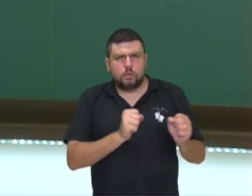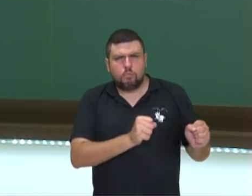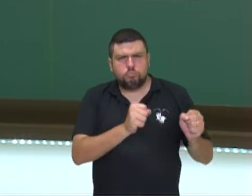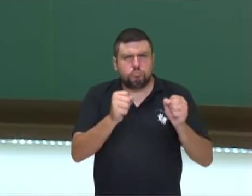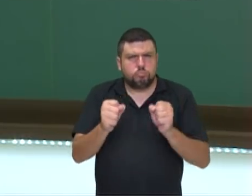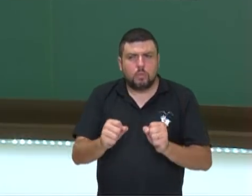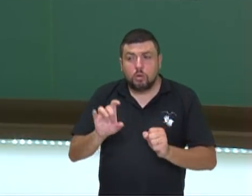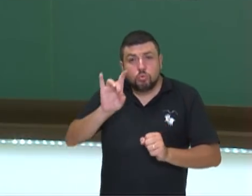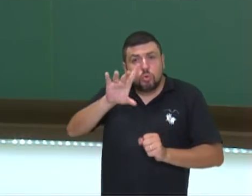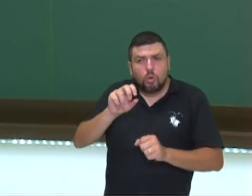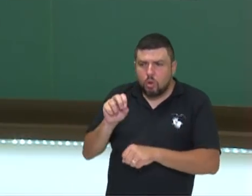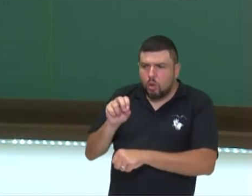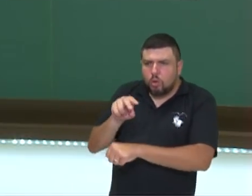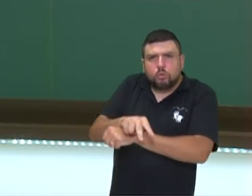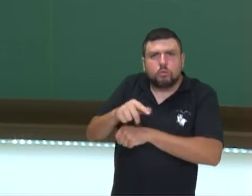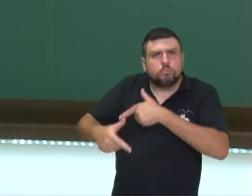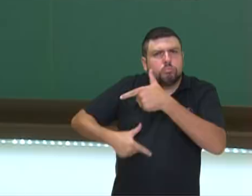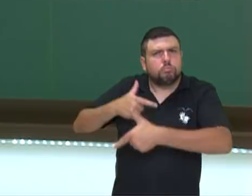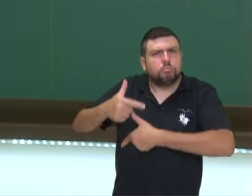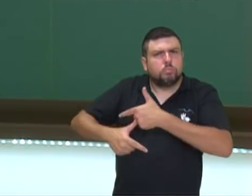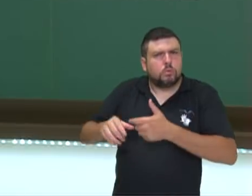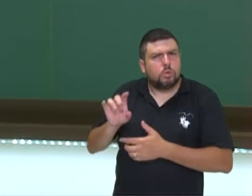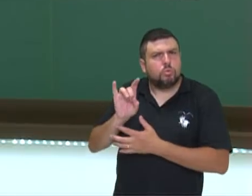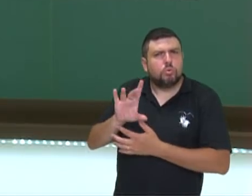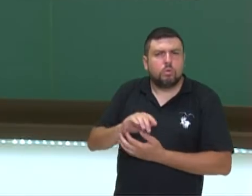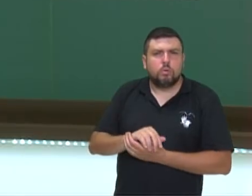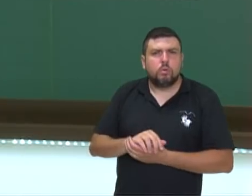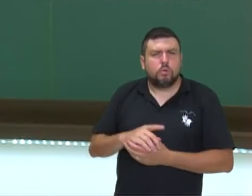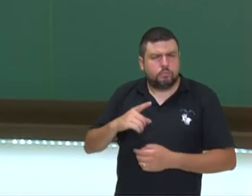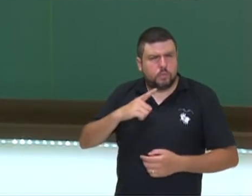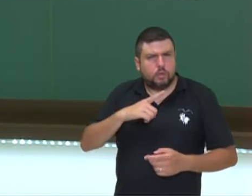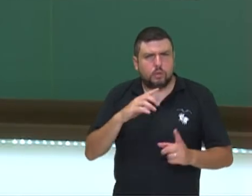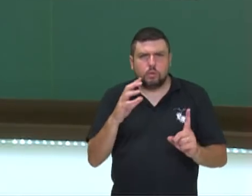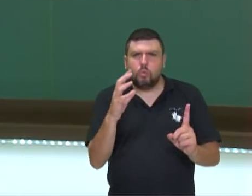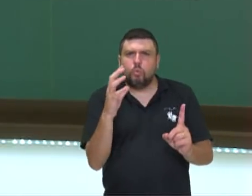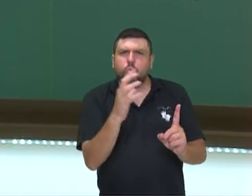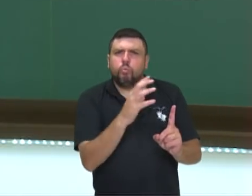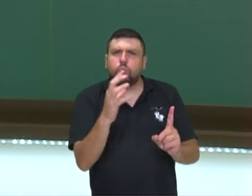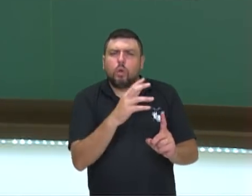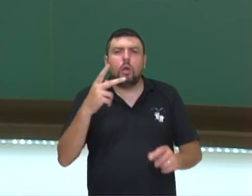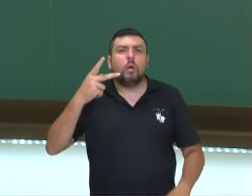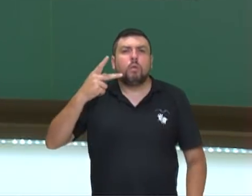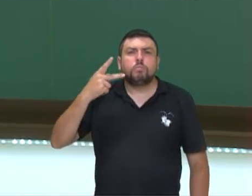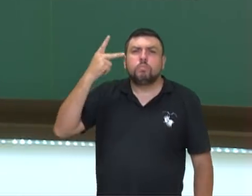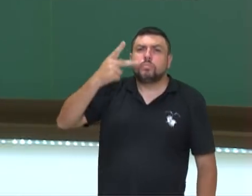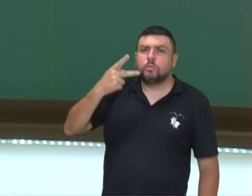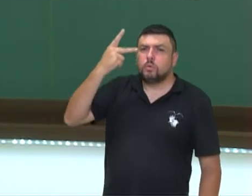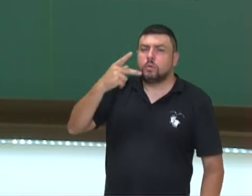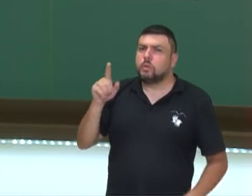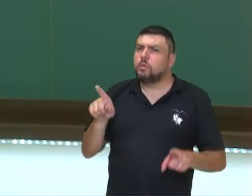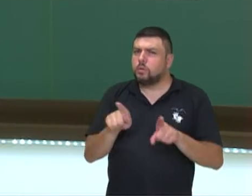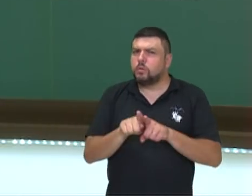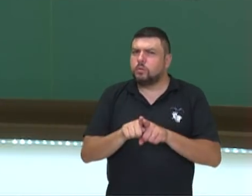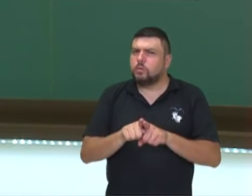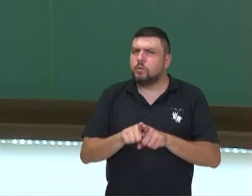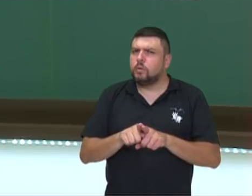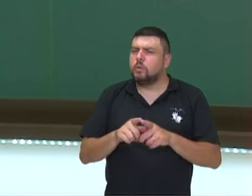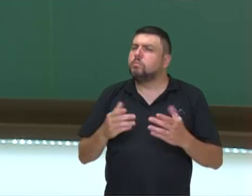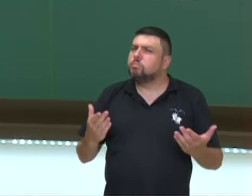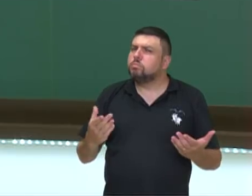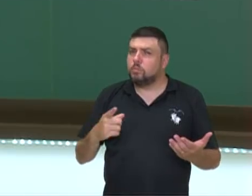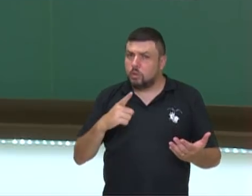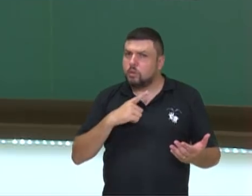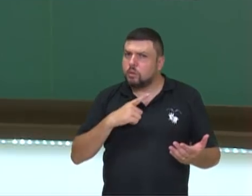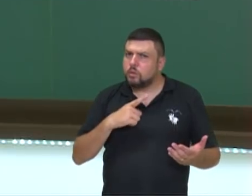da geração de emprego e renda. Eles exercem influência política também considerável na sua região. Existe